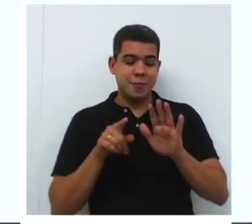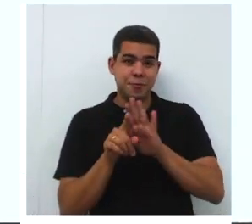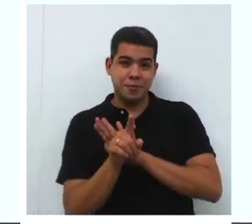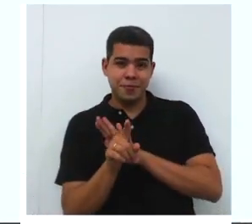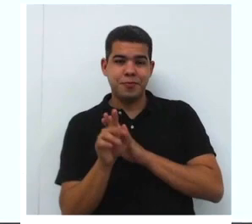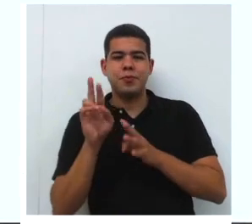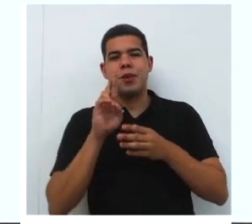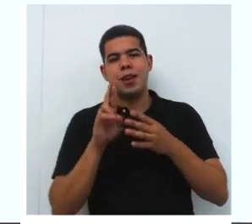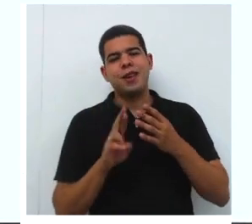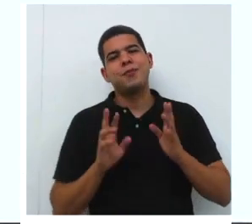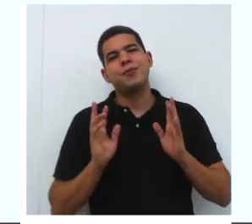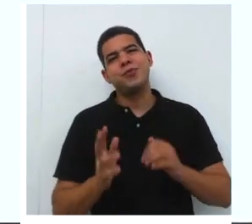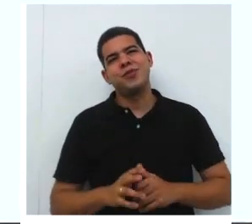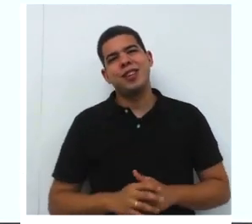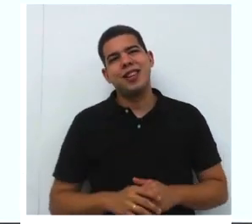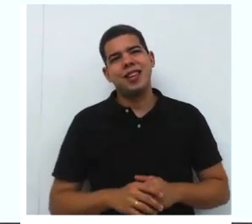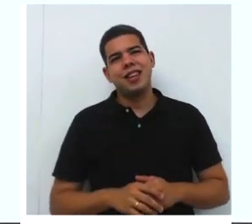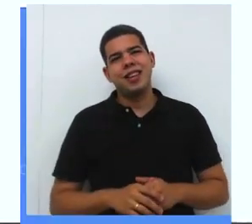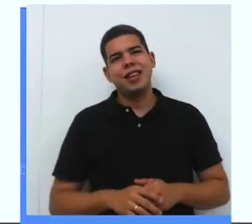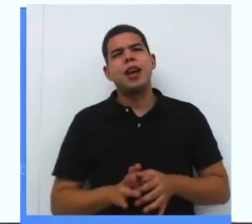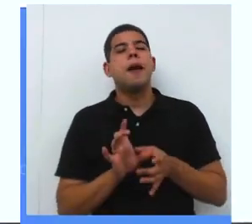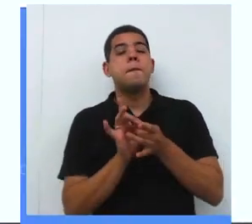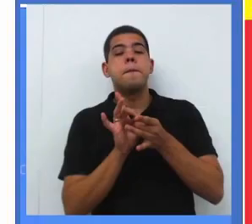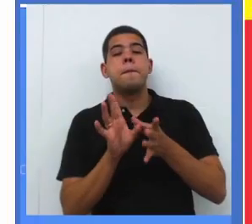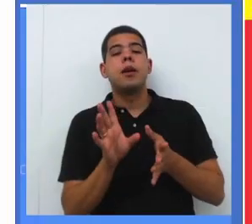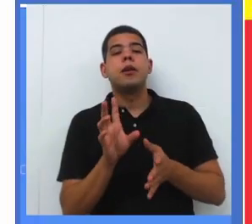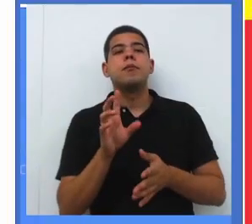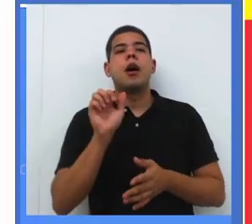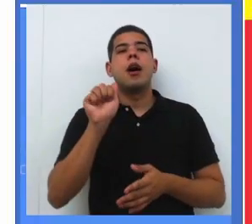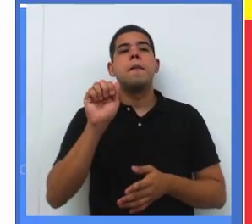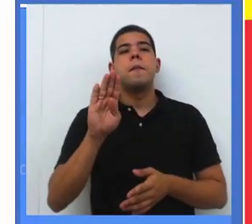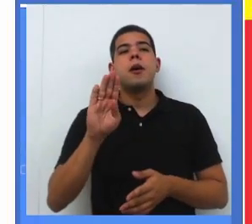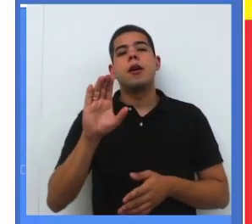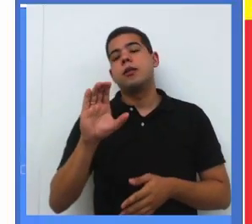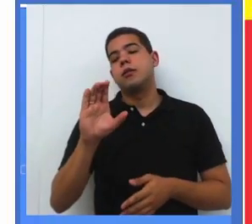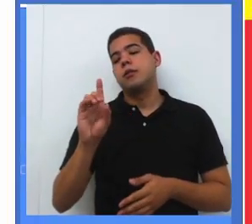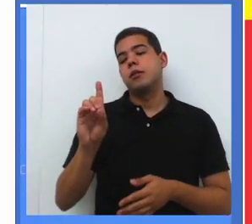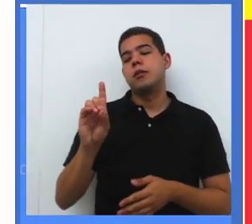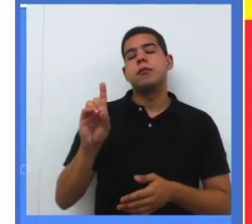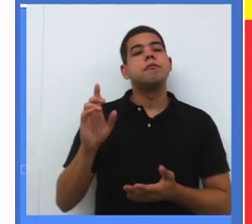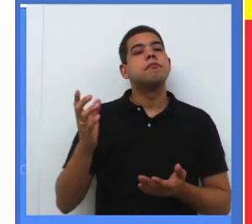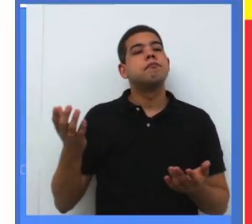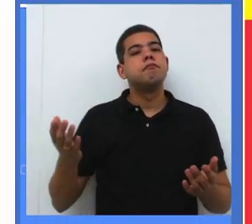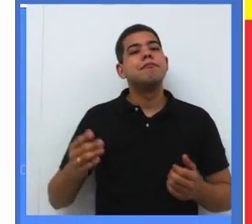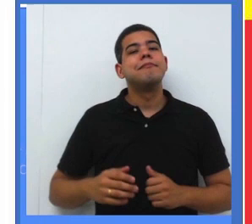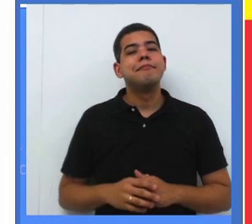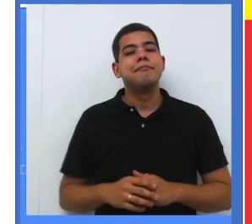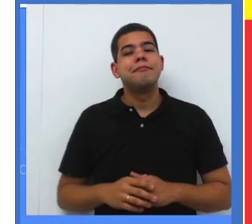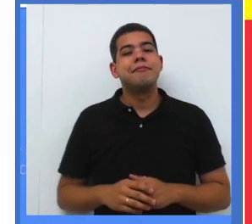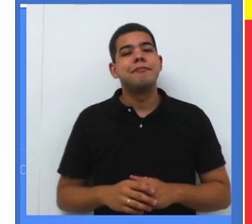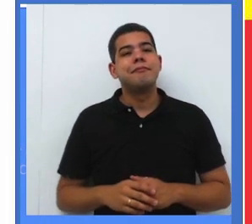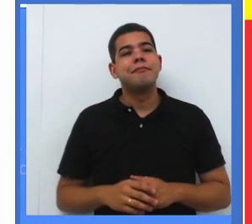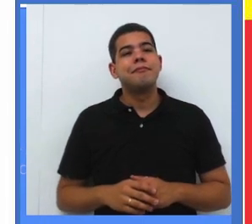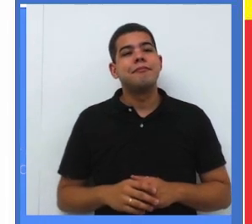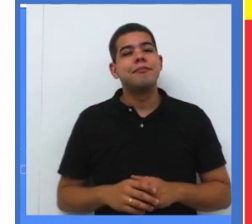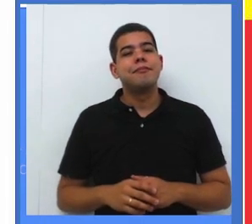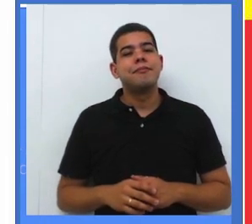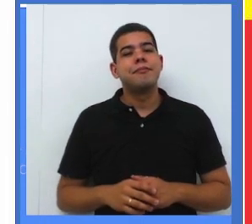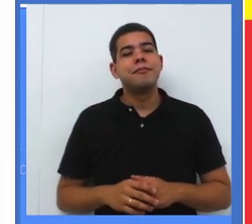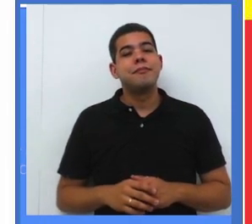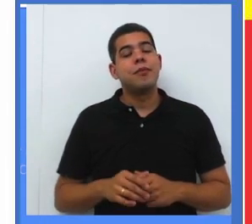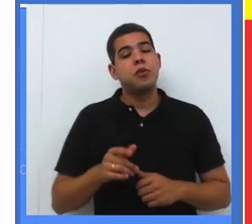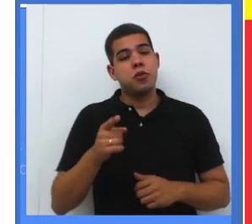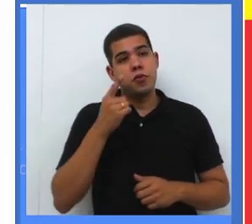dessa questãozinha que nós fizemos aí. Então, a permissão está em que item? A, B, C ou D?